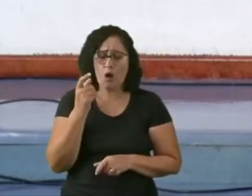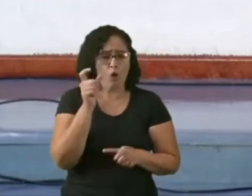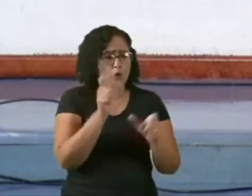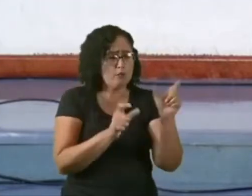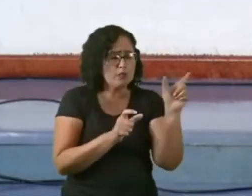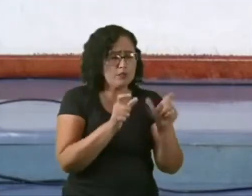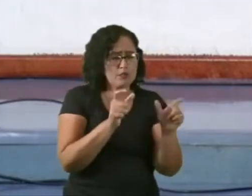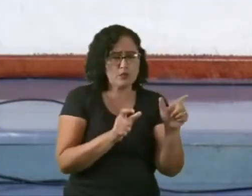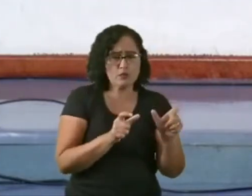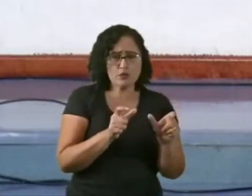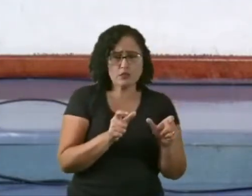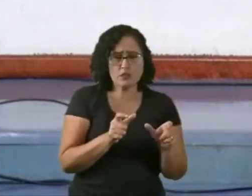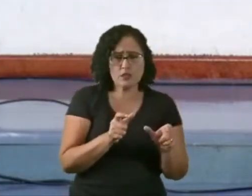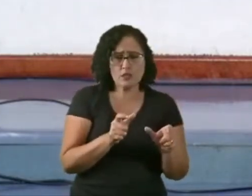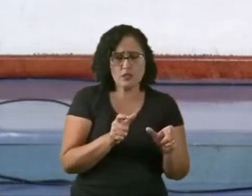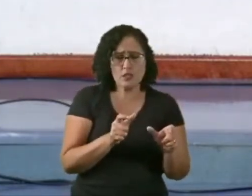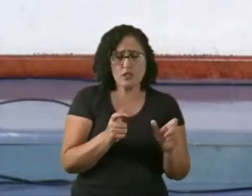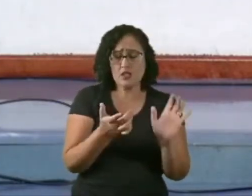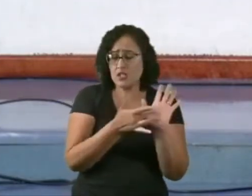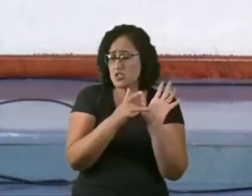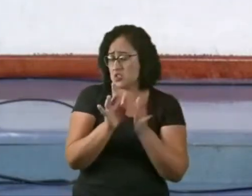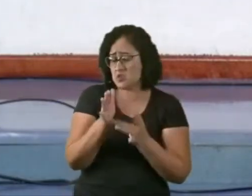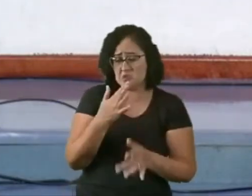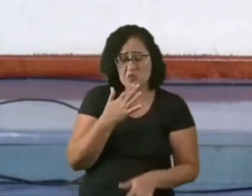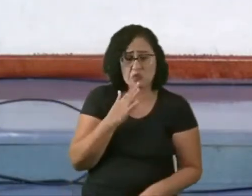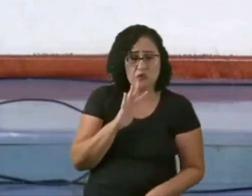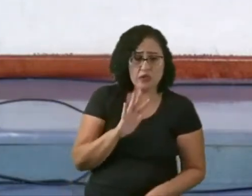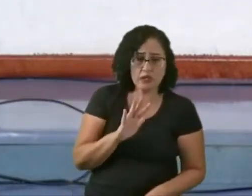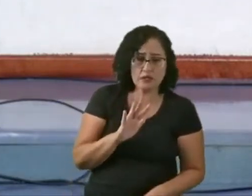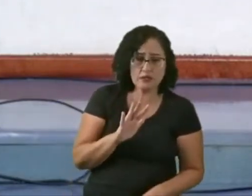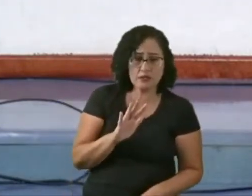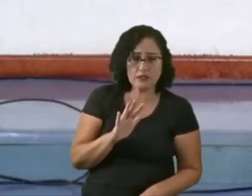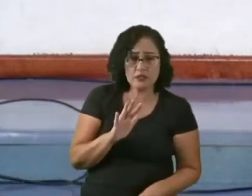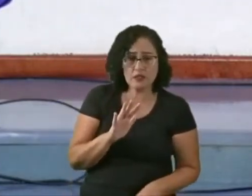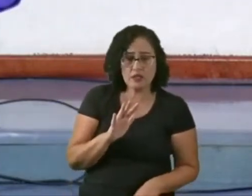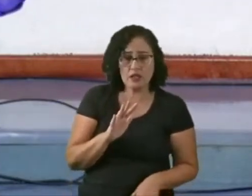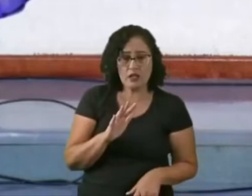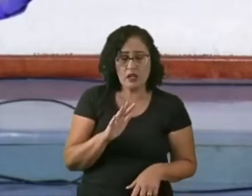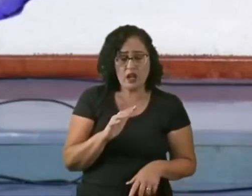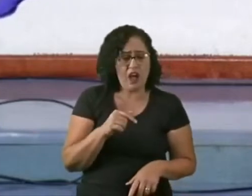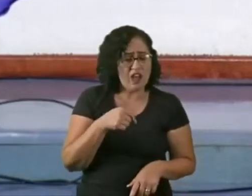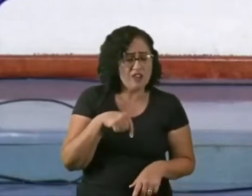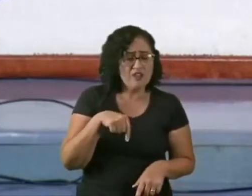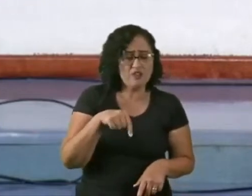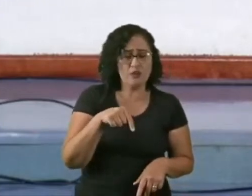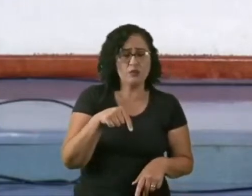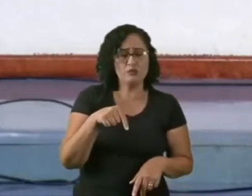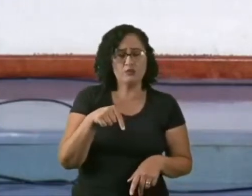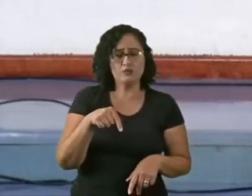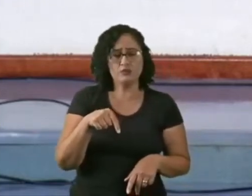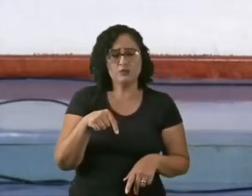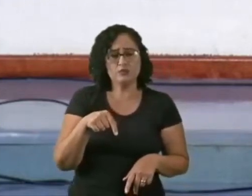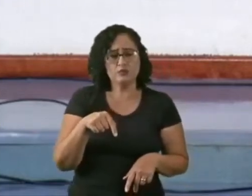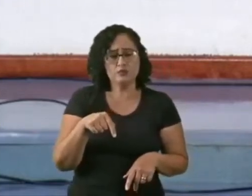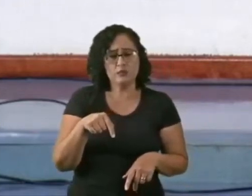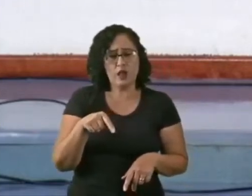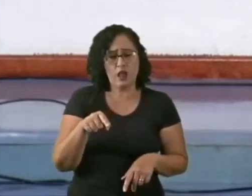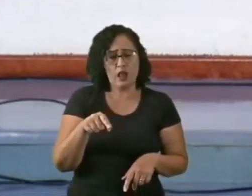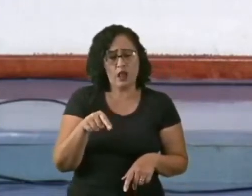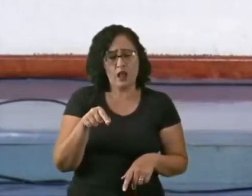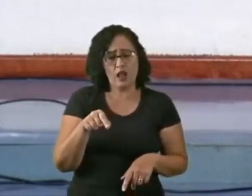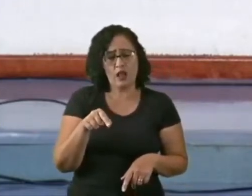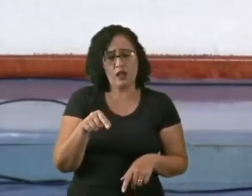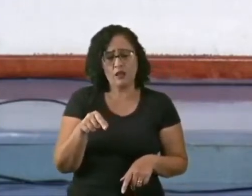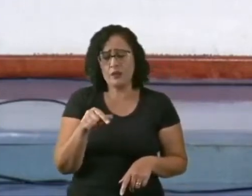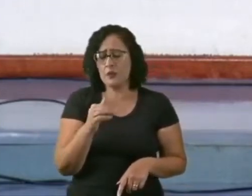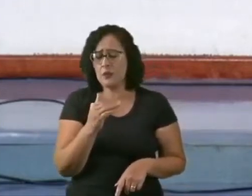gente vai para um velório, e a pessoa ela está indignada com Deus,